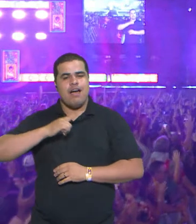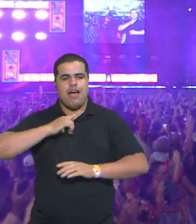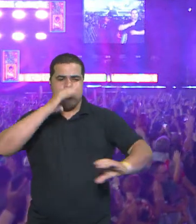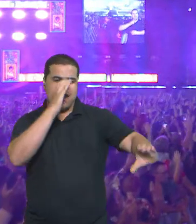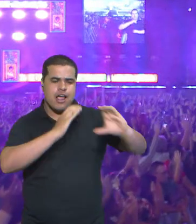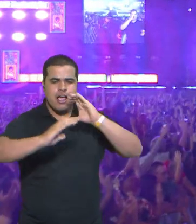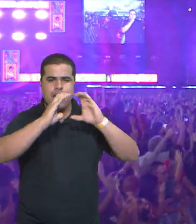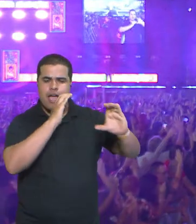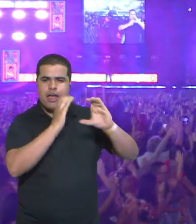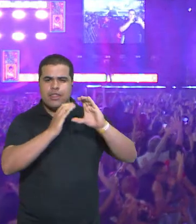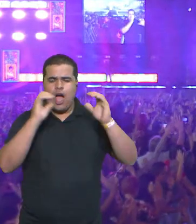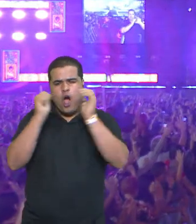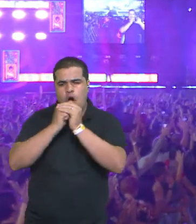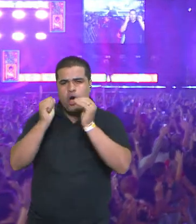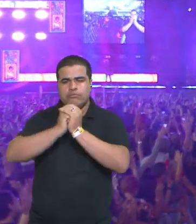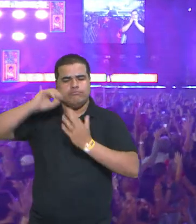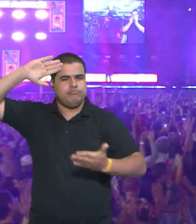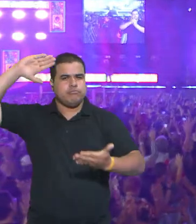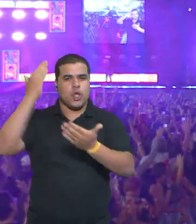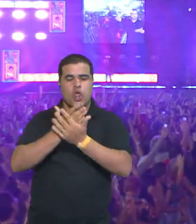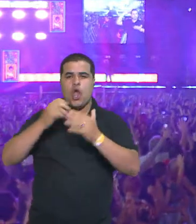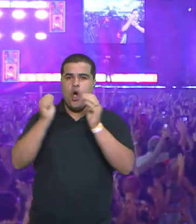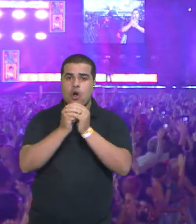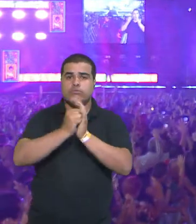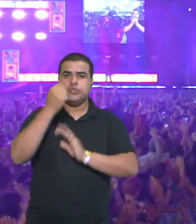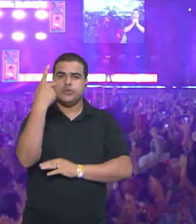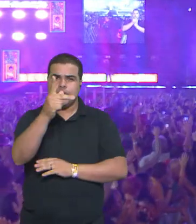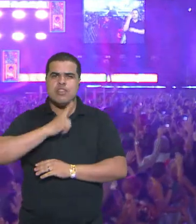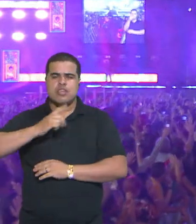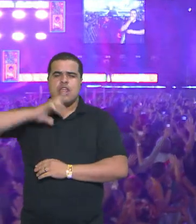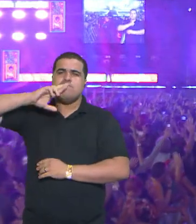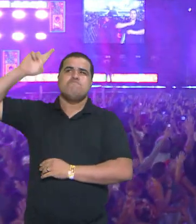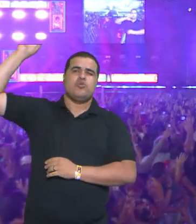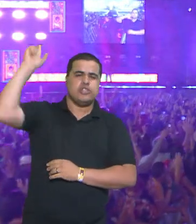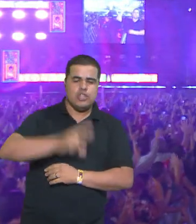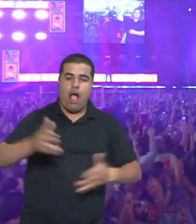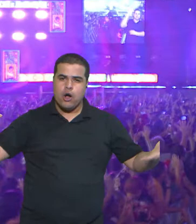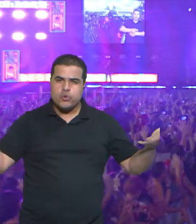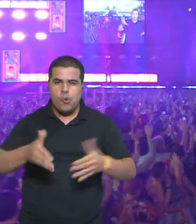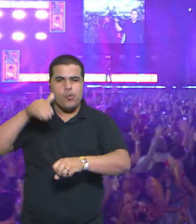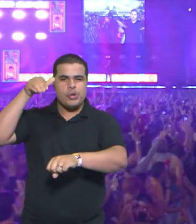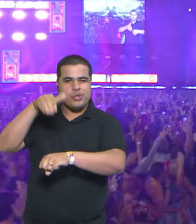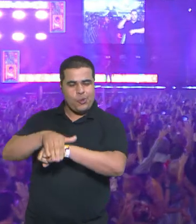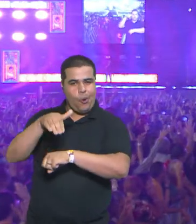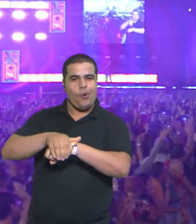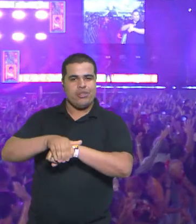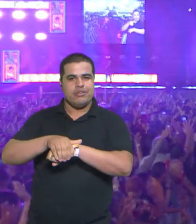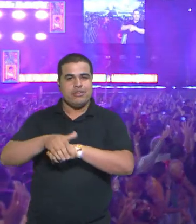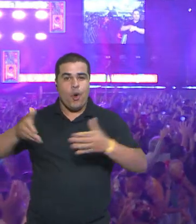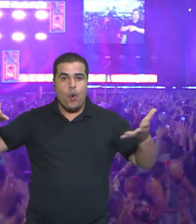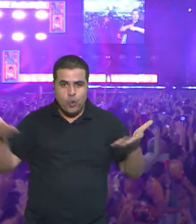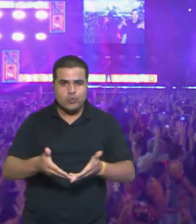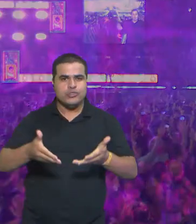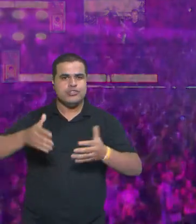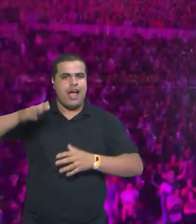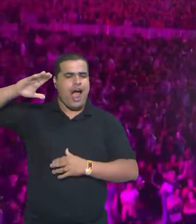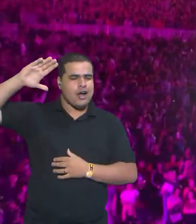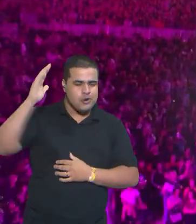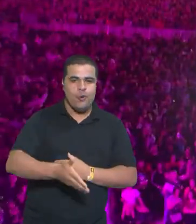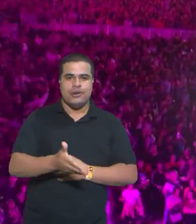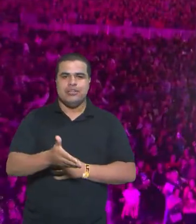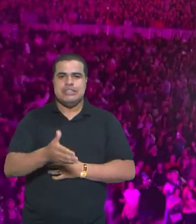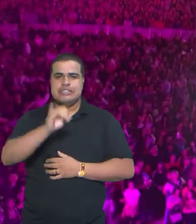orando e Crendo que a sua oração será respondida nesta noite hoje agora